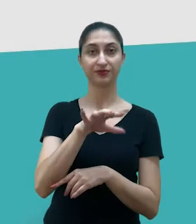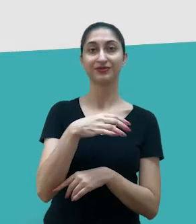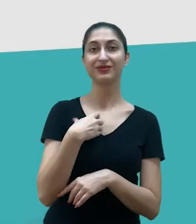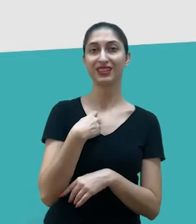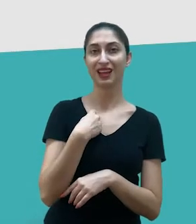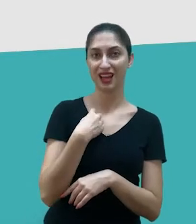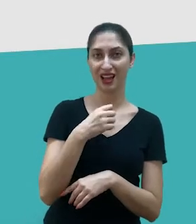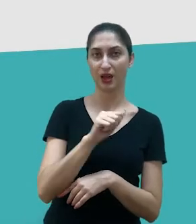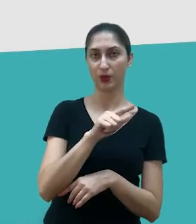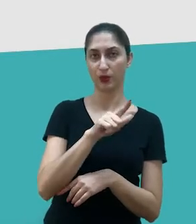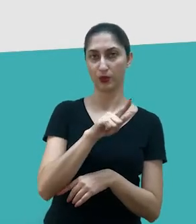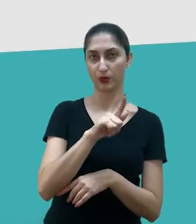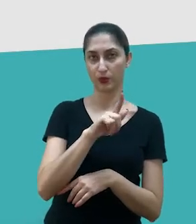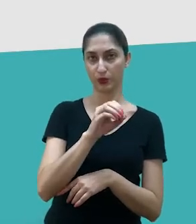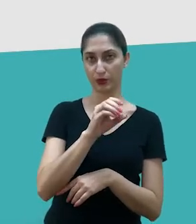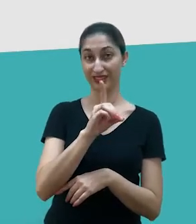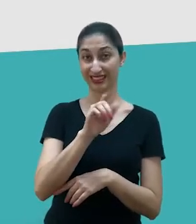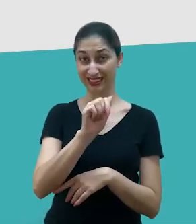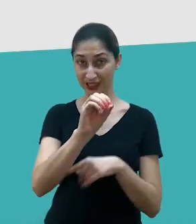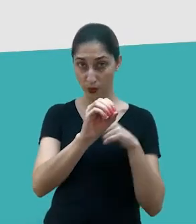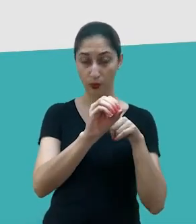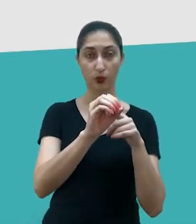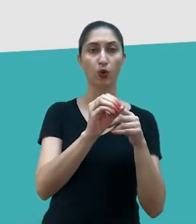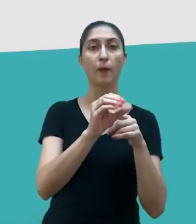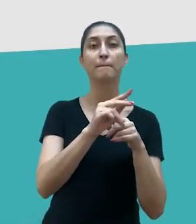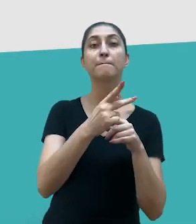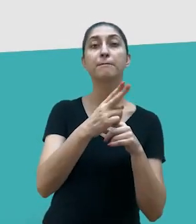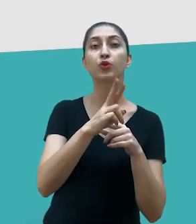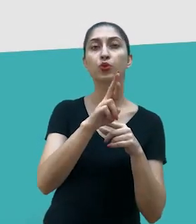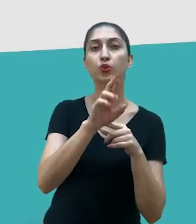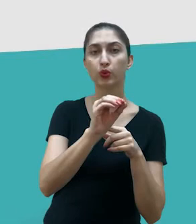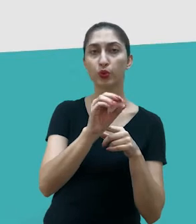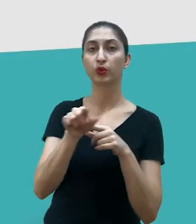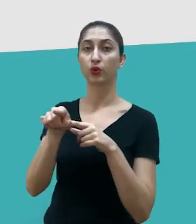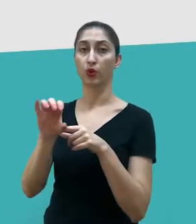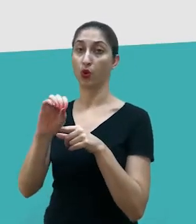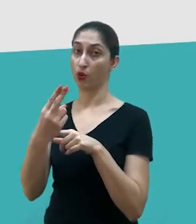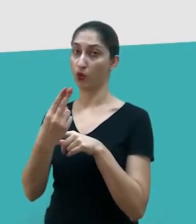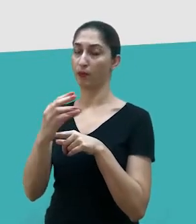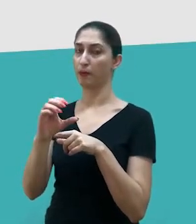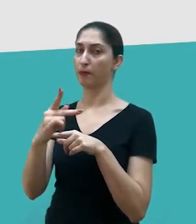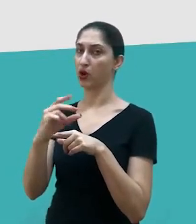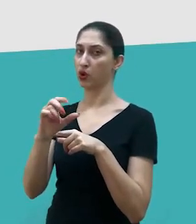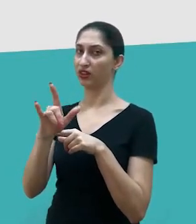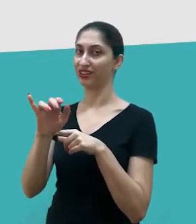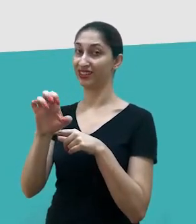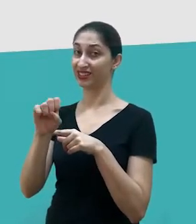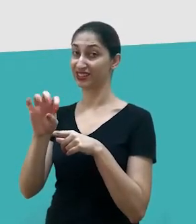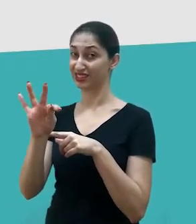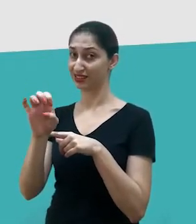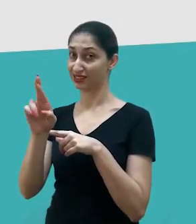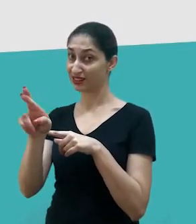algodão puro e poliéster, o consumidor tem que pensar nas questões ambientais. O algodão pode